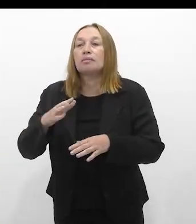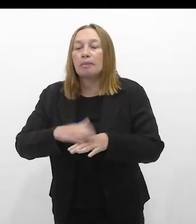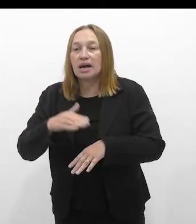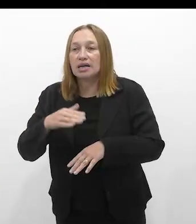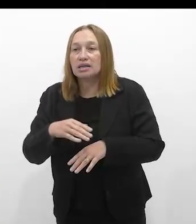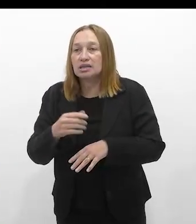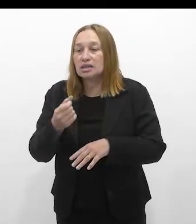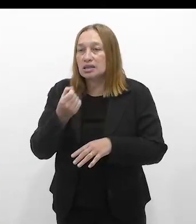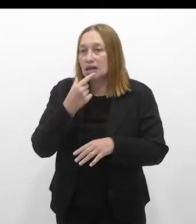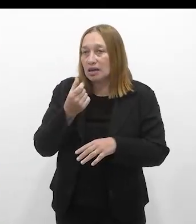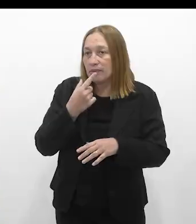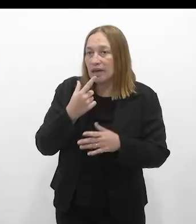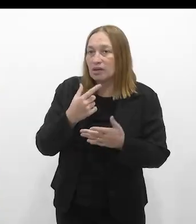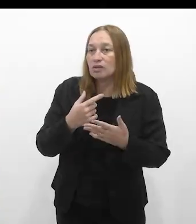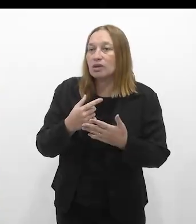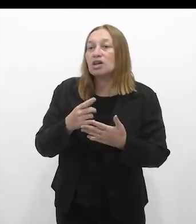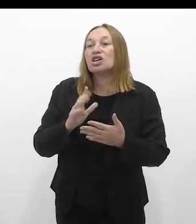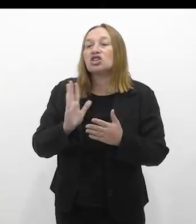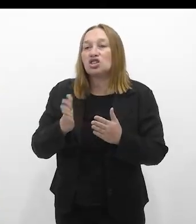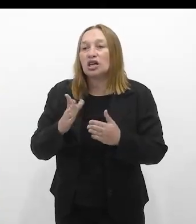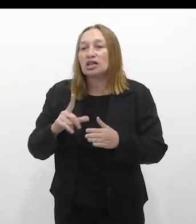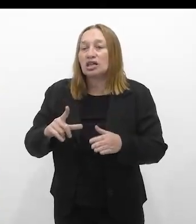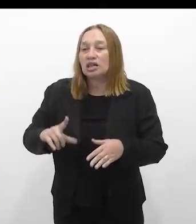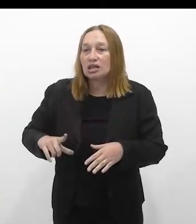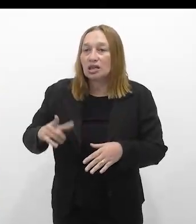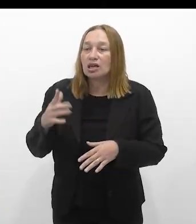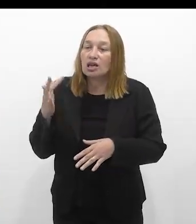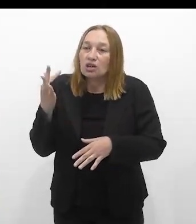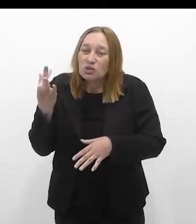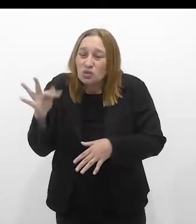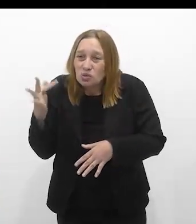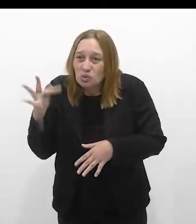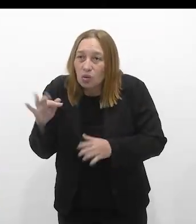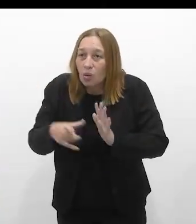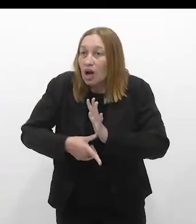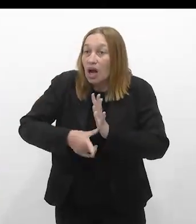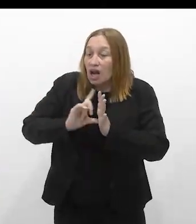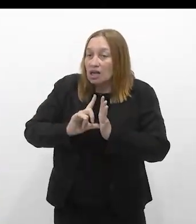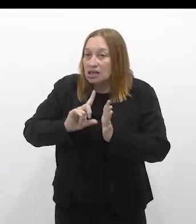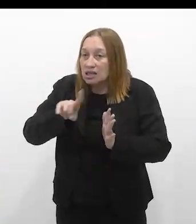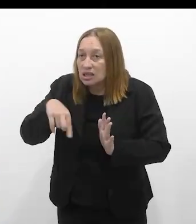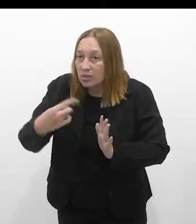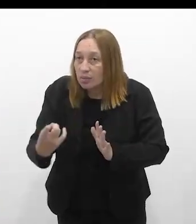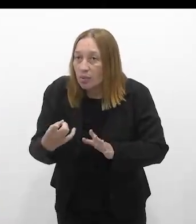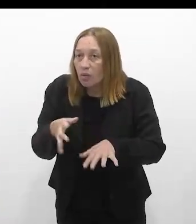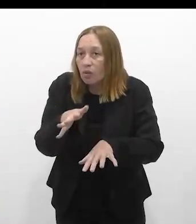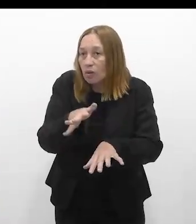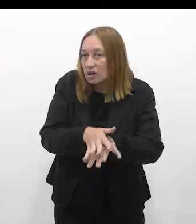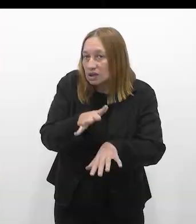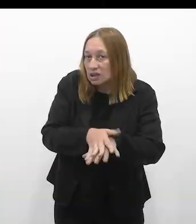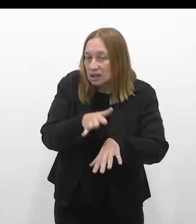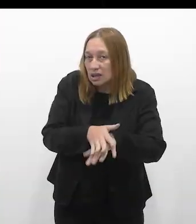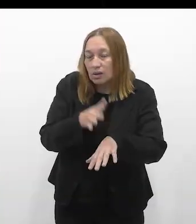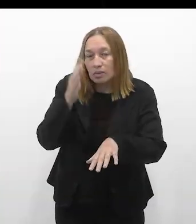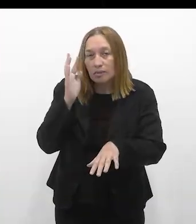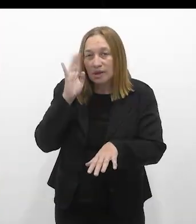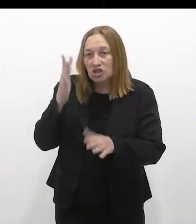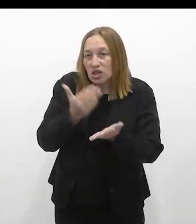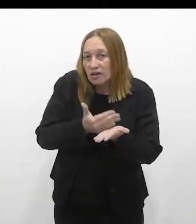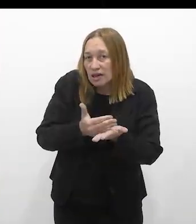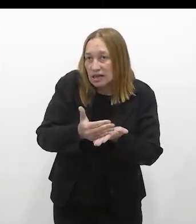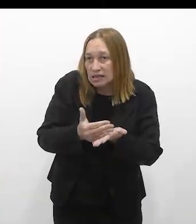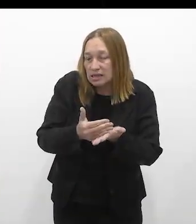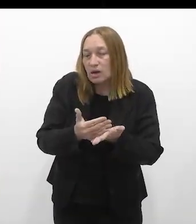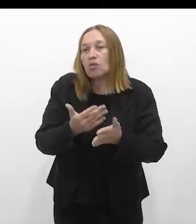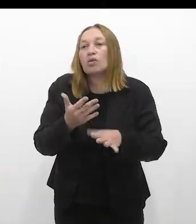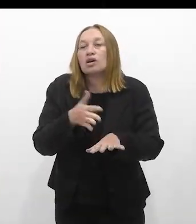remédios. Dá uns anos para frente, ela já tem dor antes e depois. Começa a ter relação. Vamos supor que ela começou a ter com seus